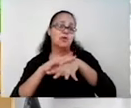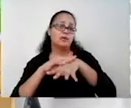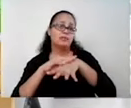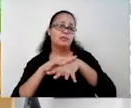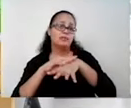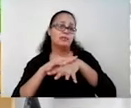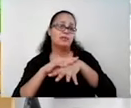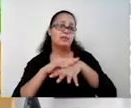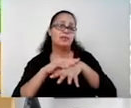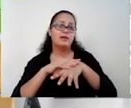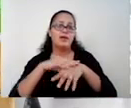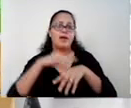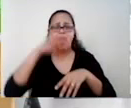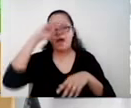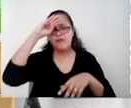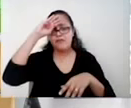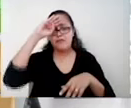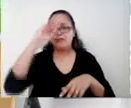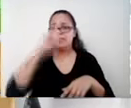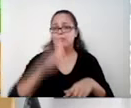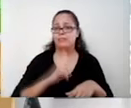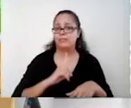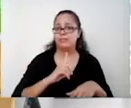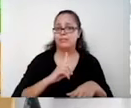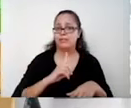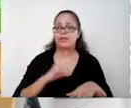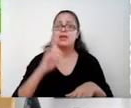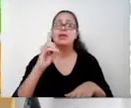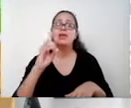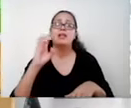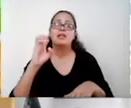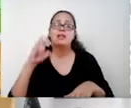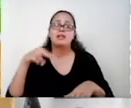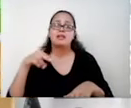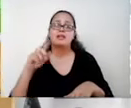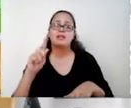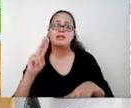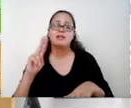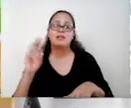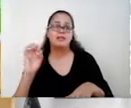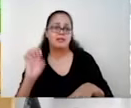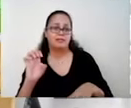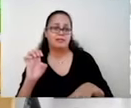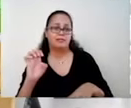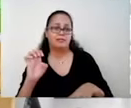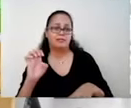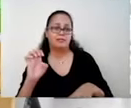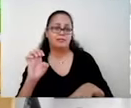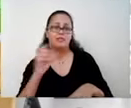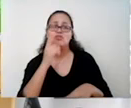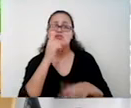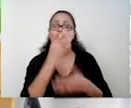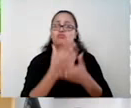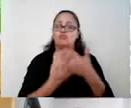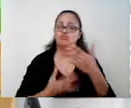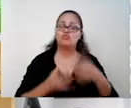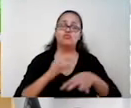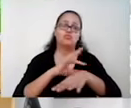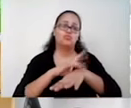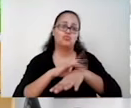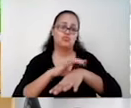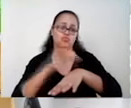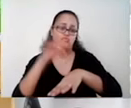vírus, chikungunya, entre outros. Comportamento hematófago de chupar o sangue das pessoas. Lógico, tem muitos pernilongos